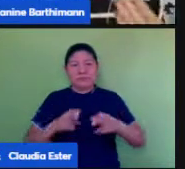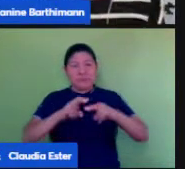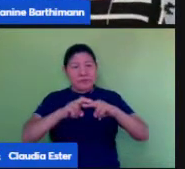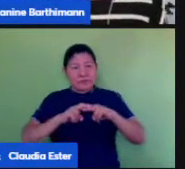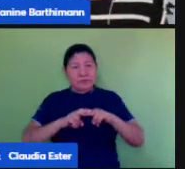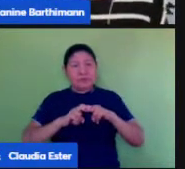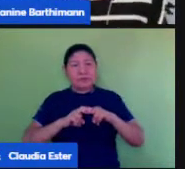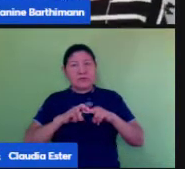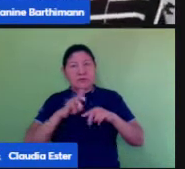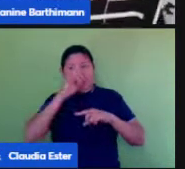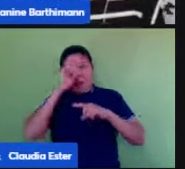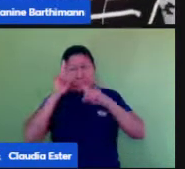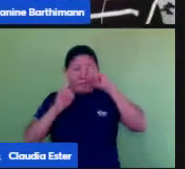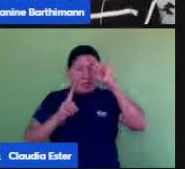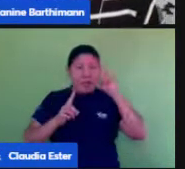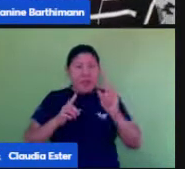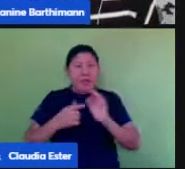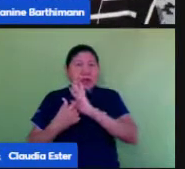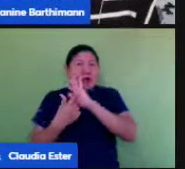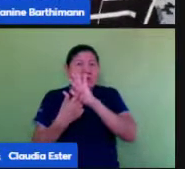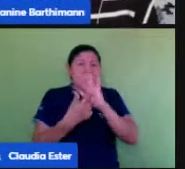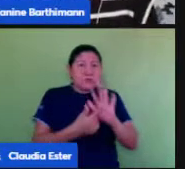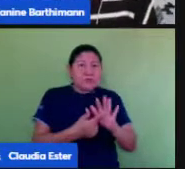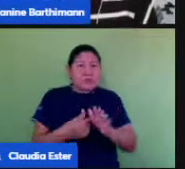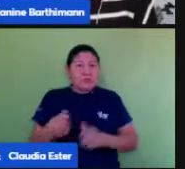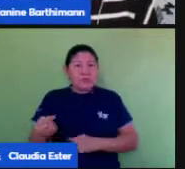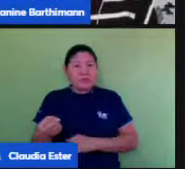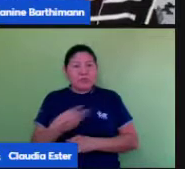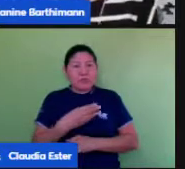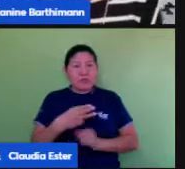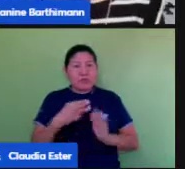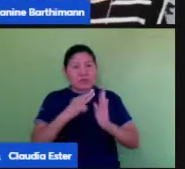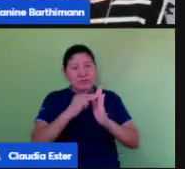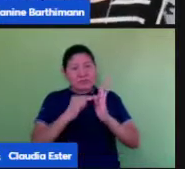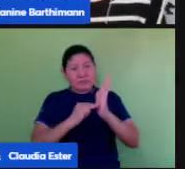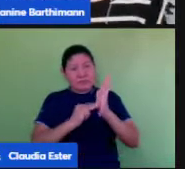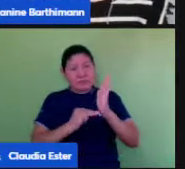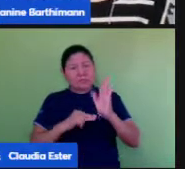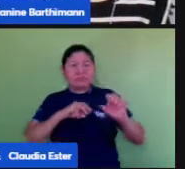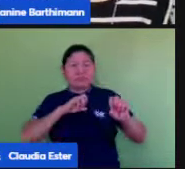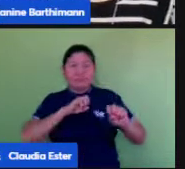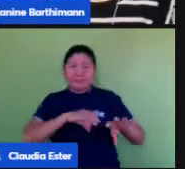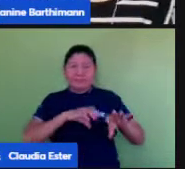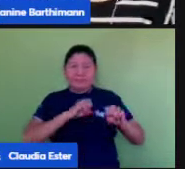de considerar como uma modalidade de ensino. Tá certo?